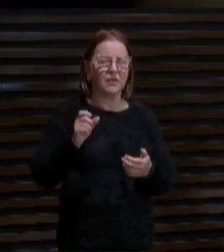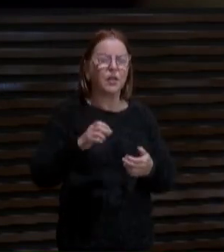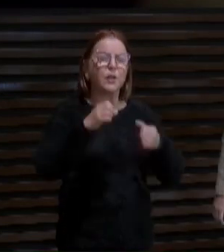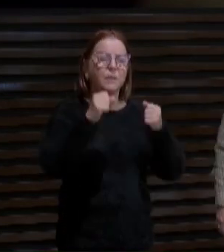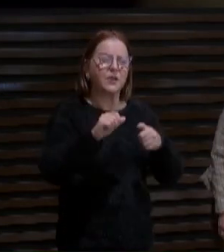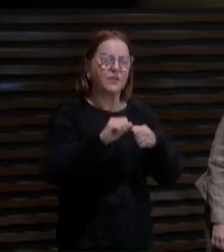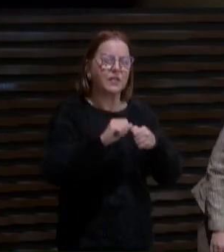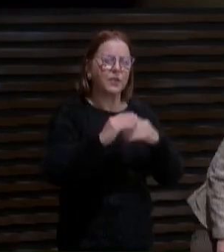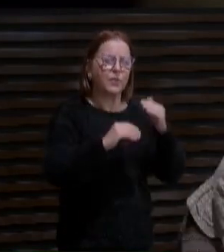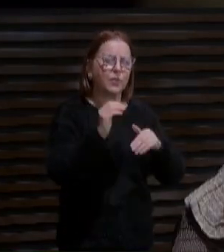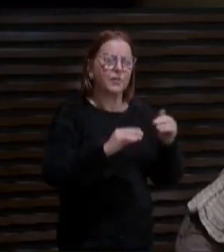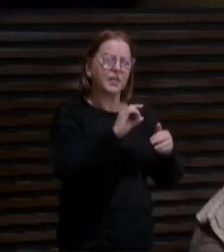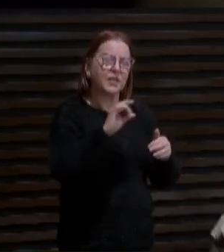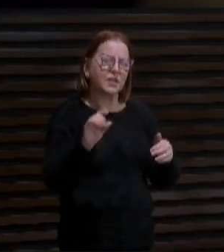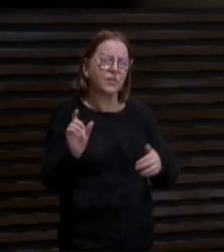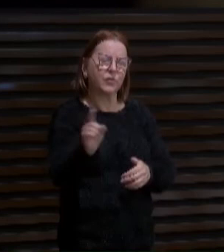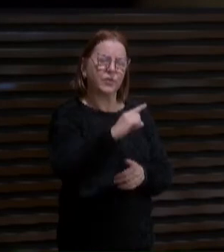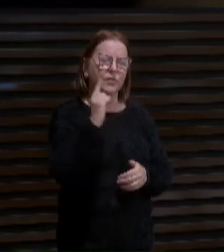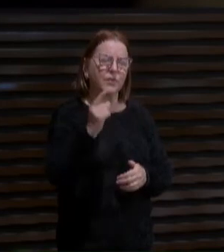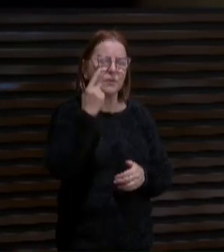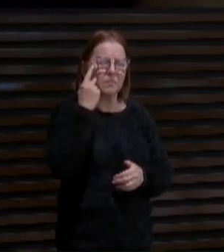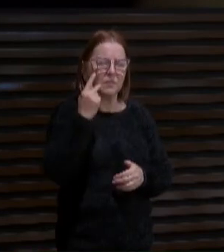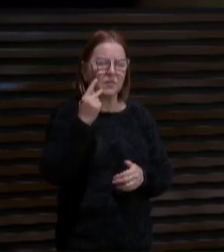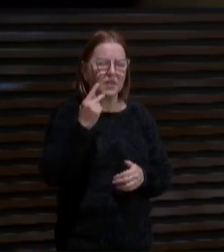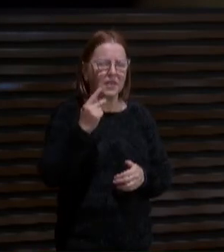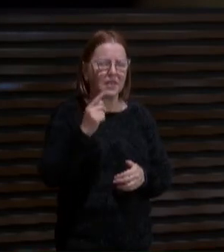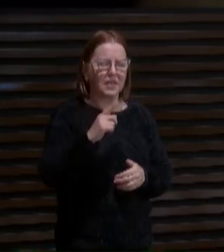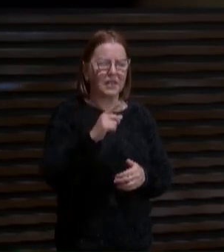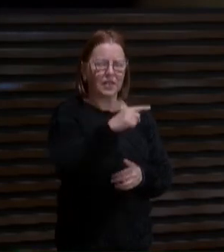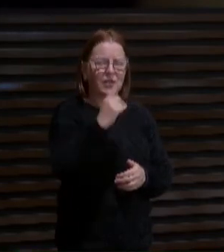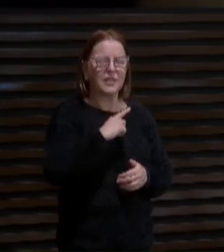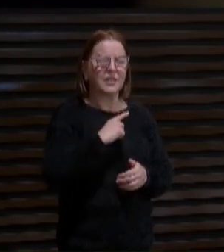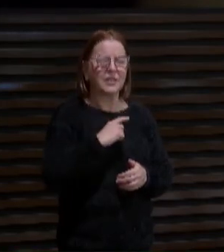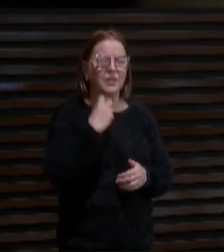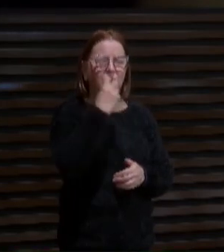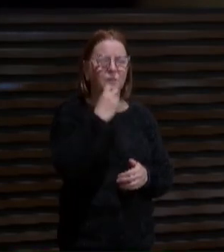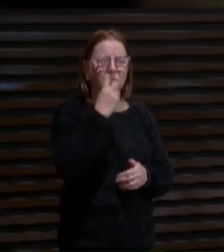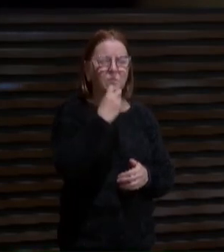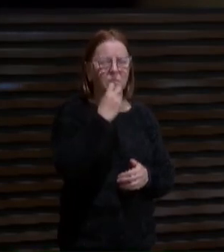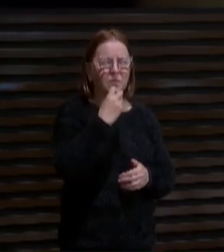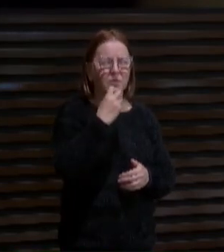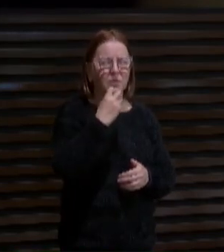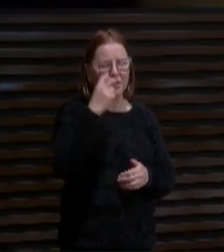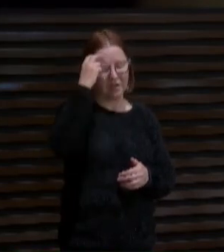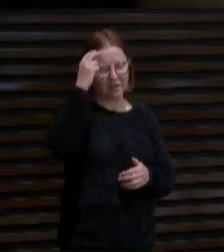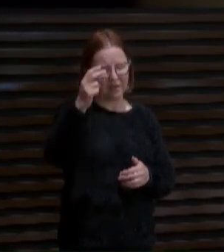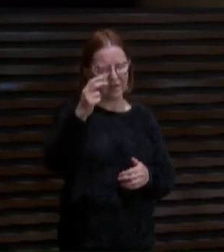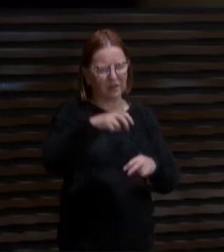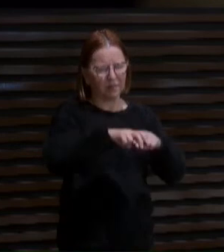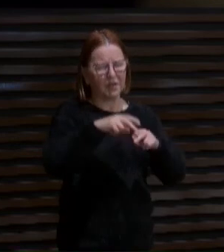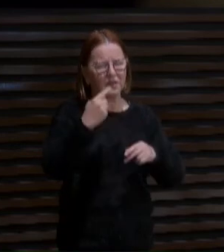para que possamos ter boca de erudito para que possamos pela tua graça